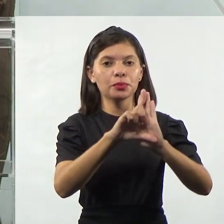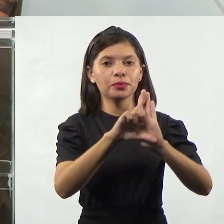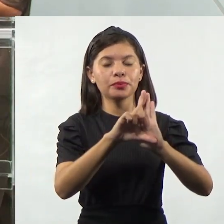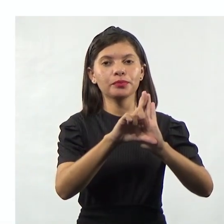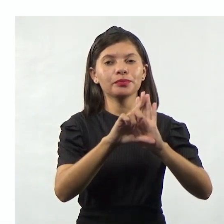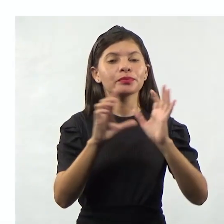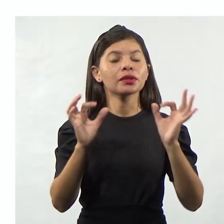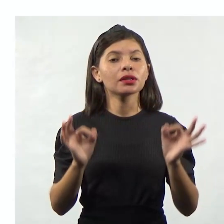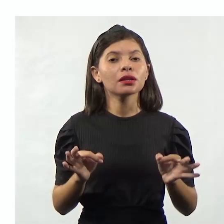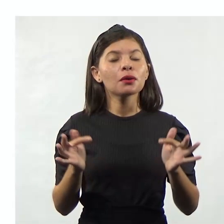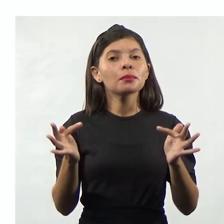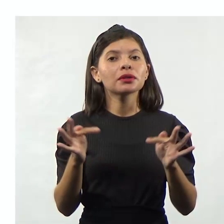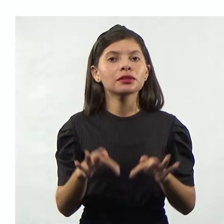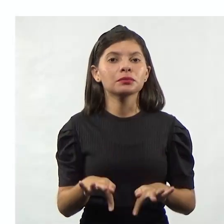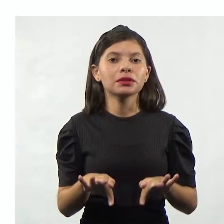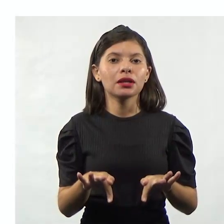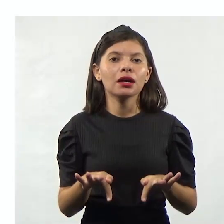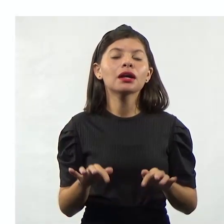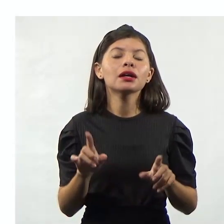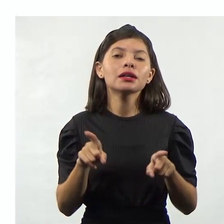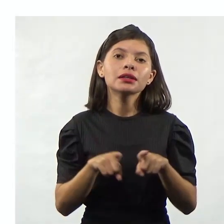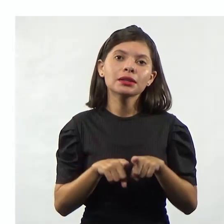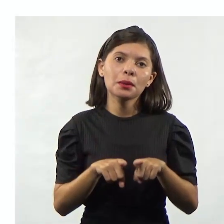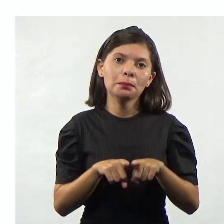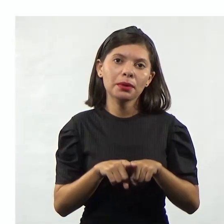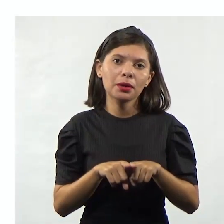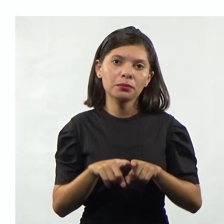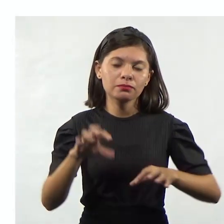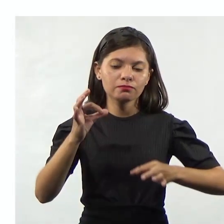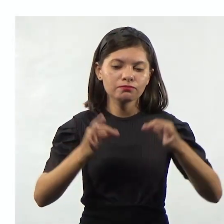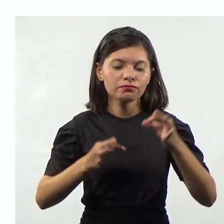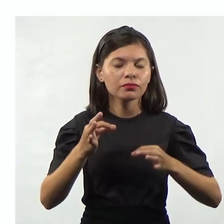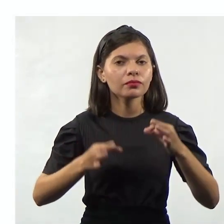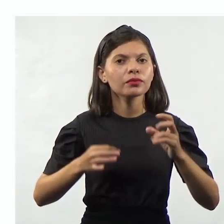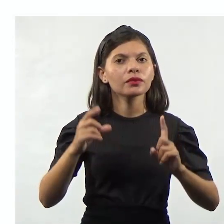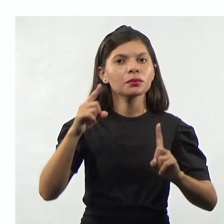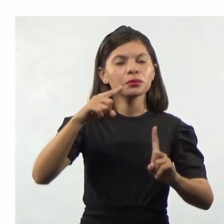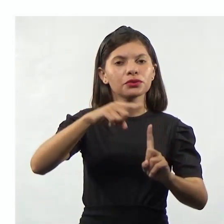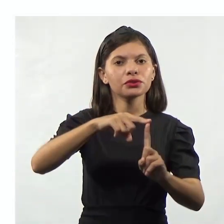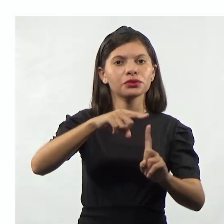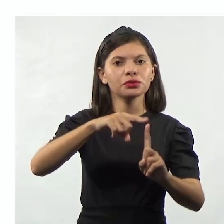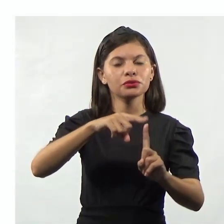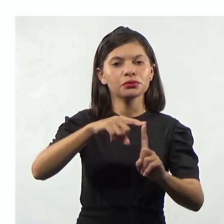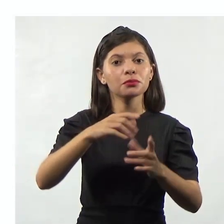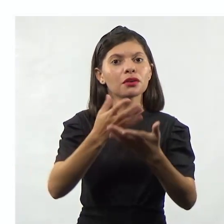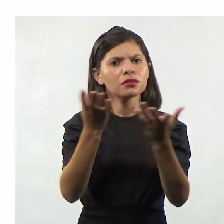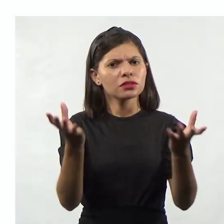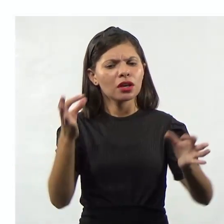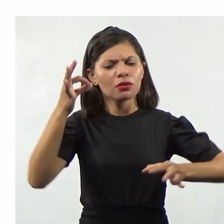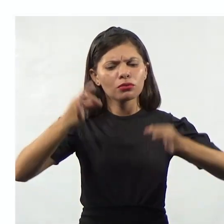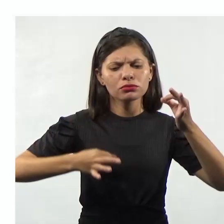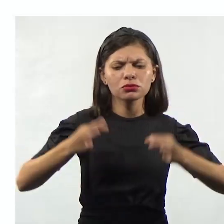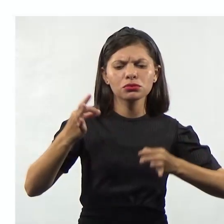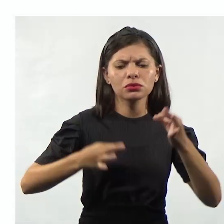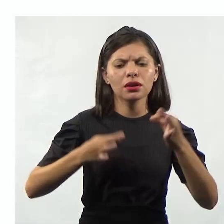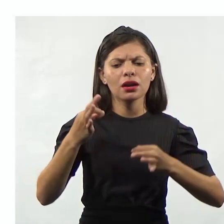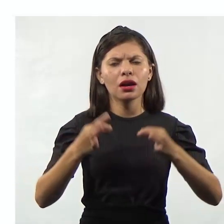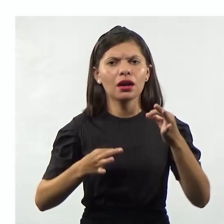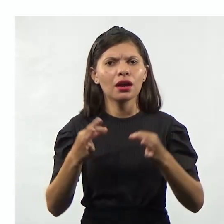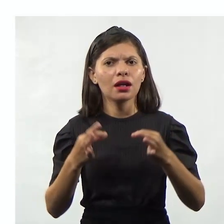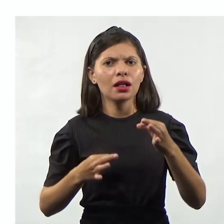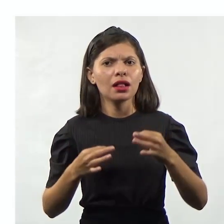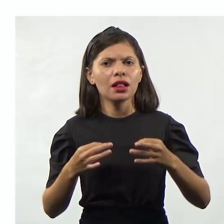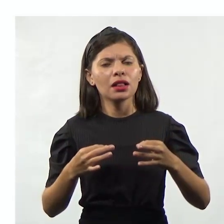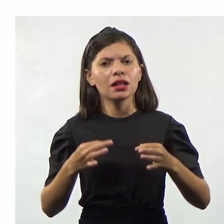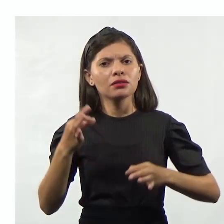tá? E aí, para terminar, eu trouxe aqui julgamento objetivo, né, gente? Claro que para você julgar